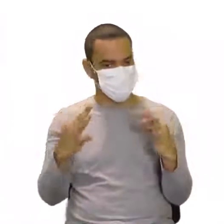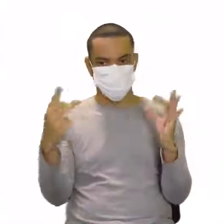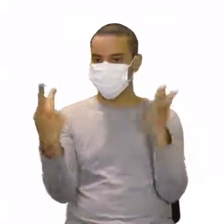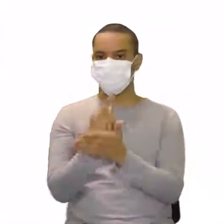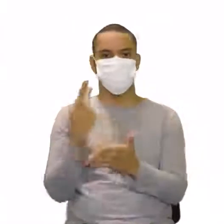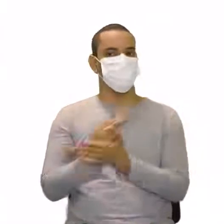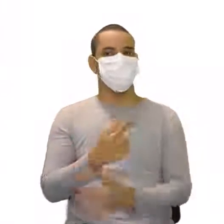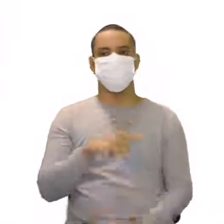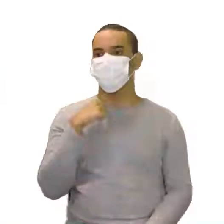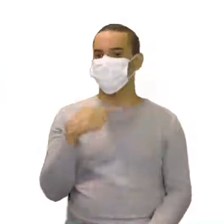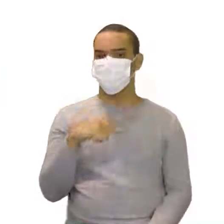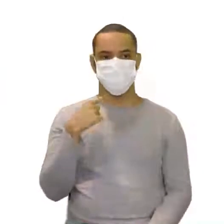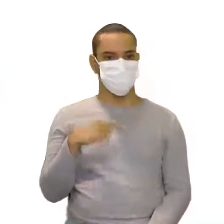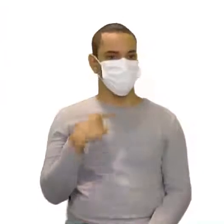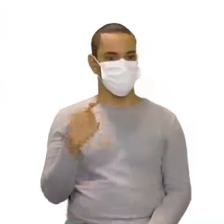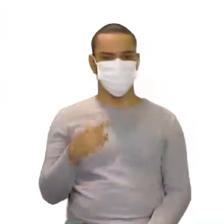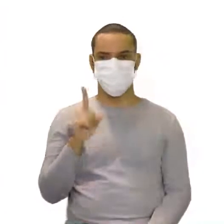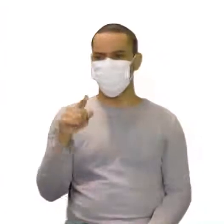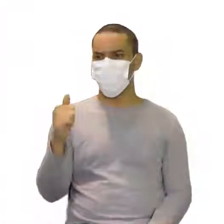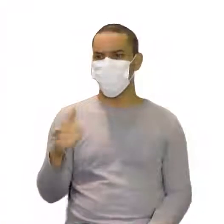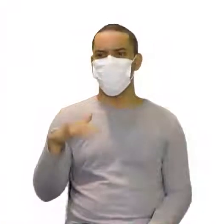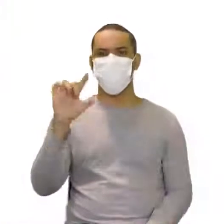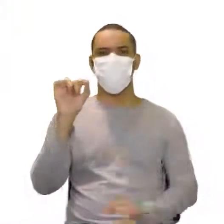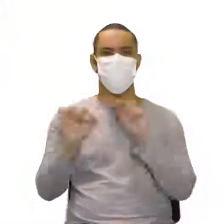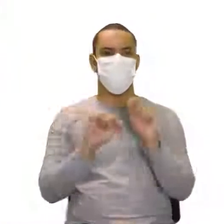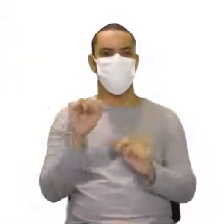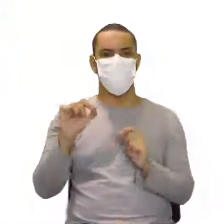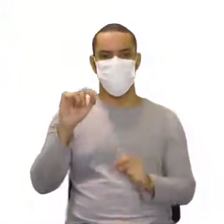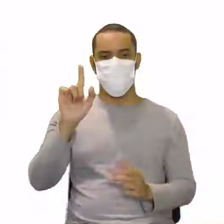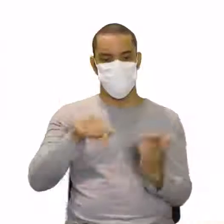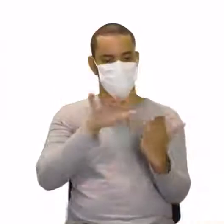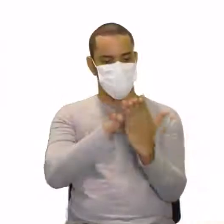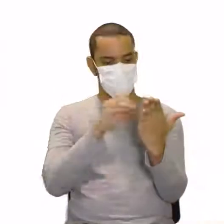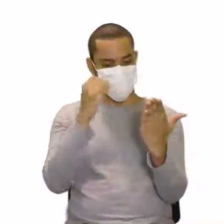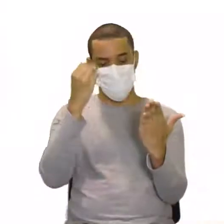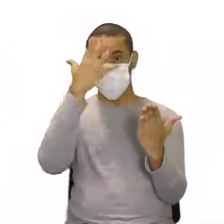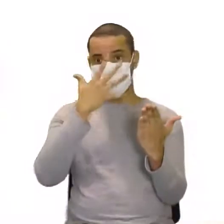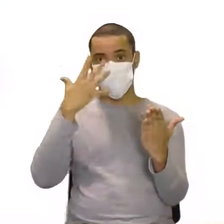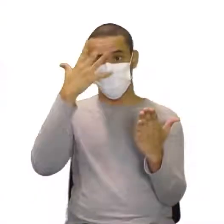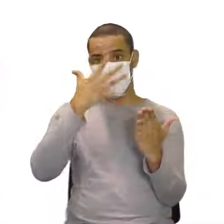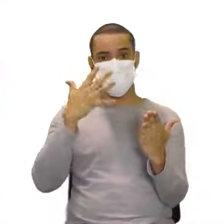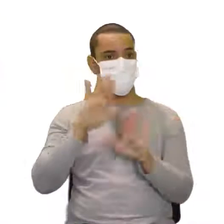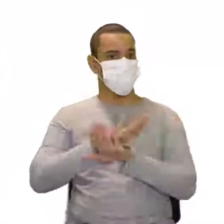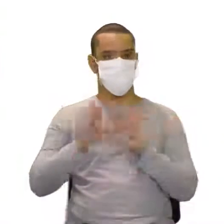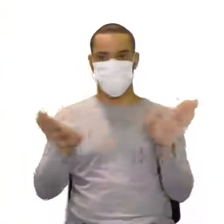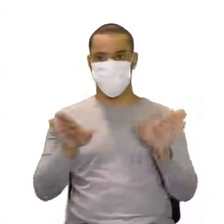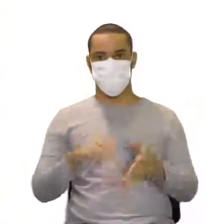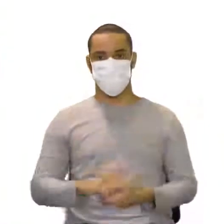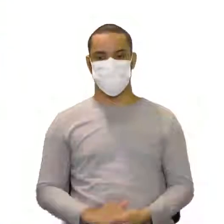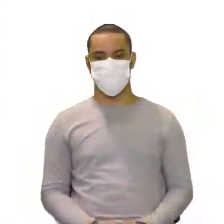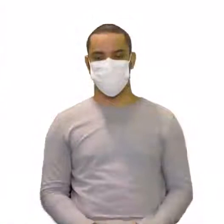questão. Acho que é uma questão mais de interpretação do que outra coisa.